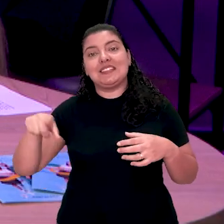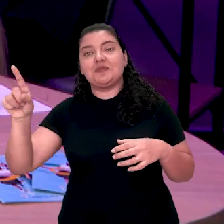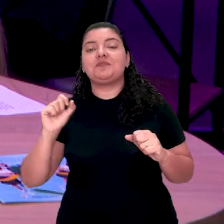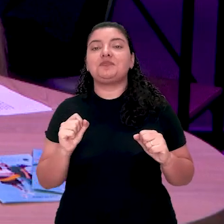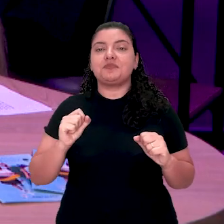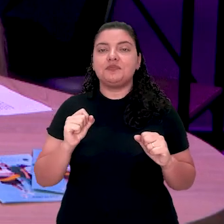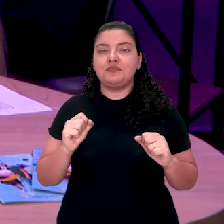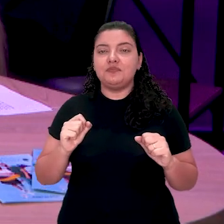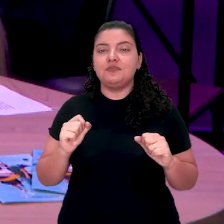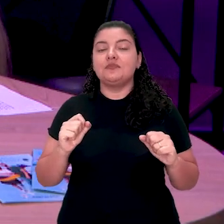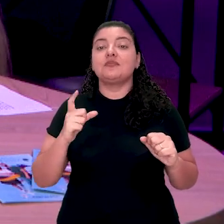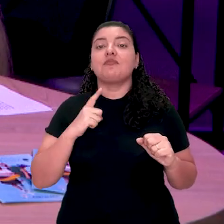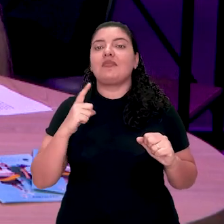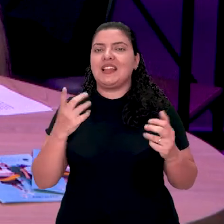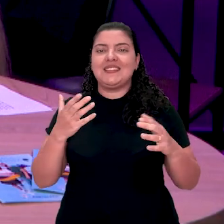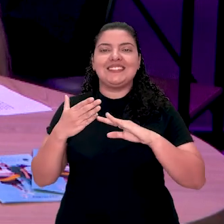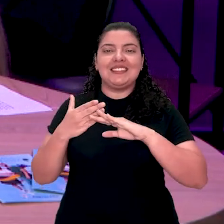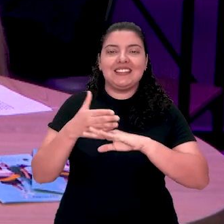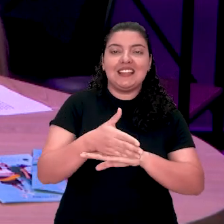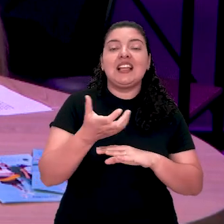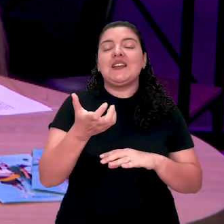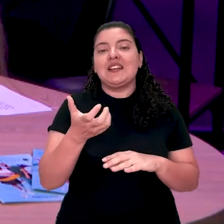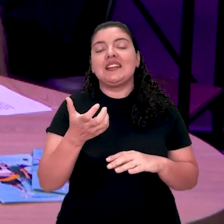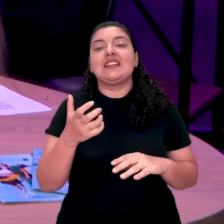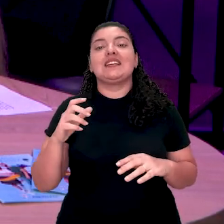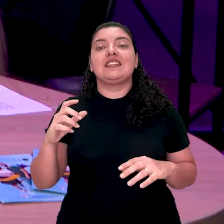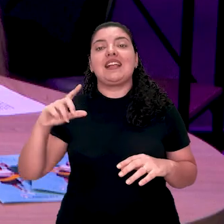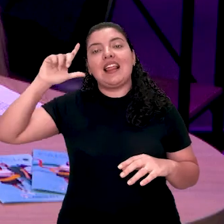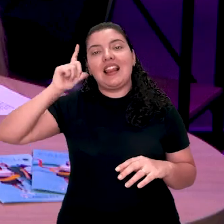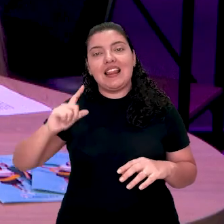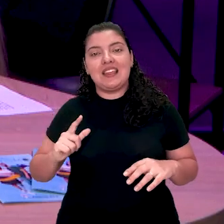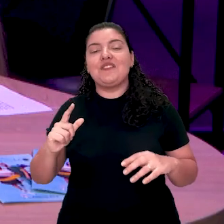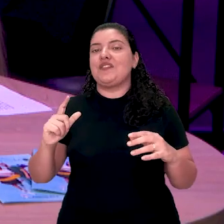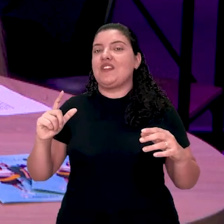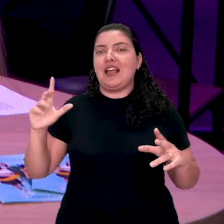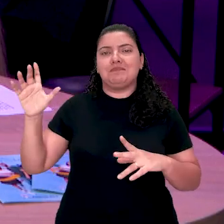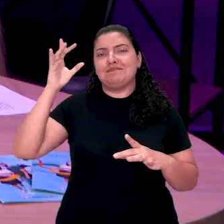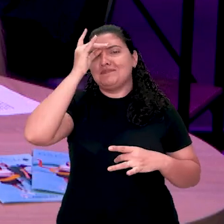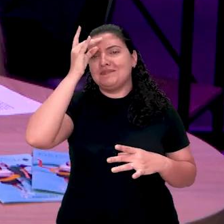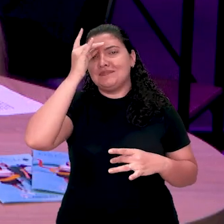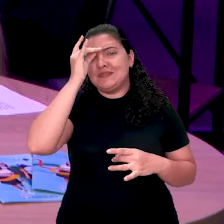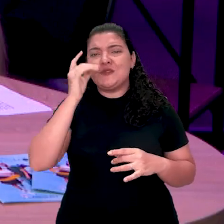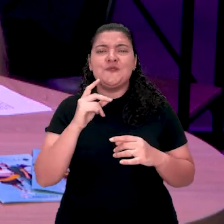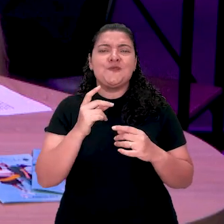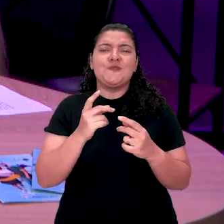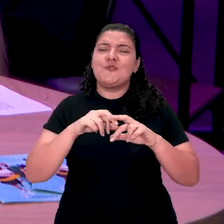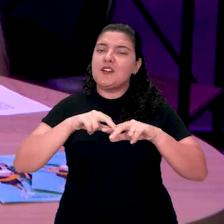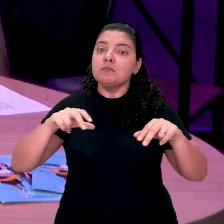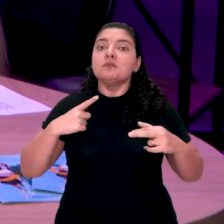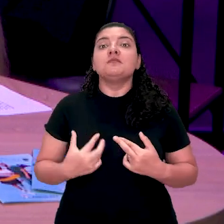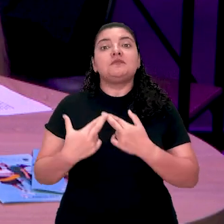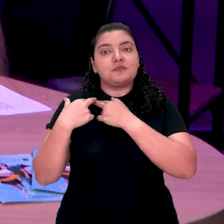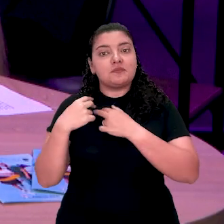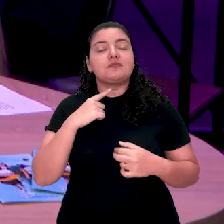aí a escola, a semana cultural, eu me metia pra ser a líder, não sei de quê. Eu era líder de sala, líder de... E era uma responsabilidade muito